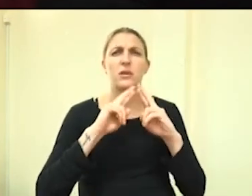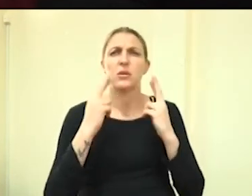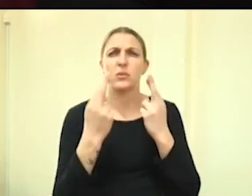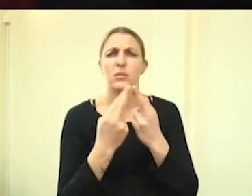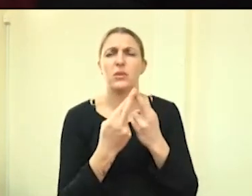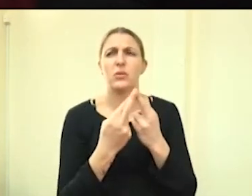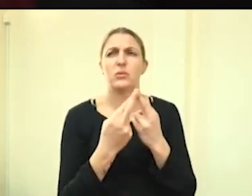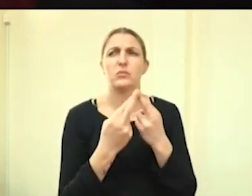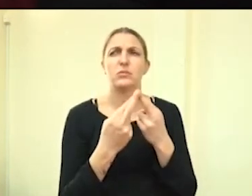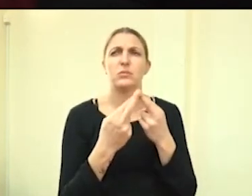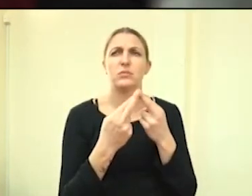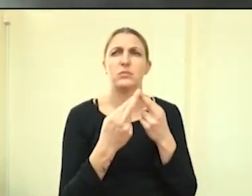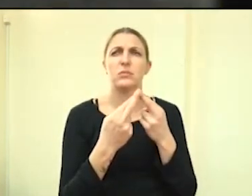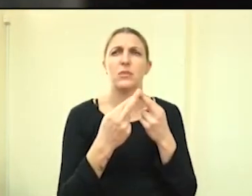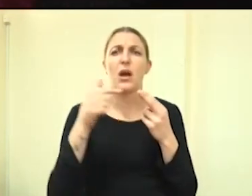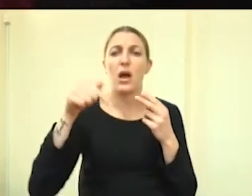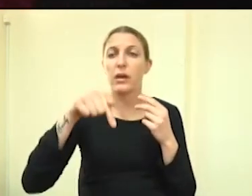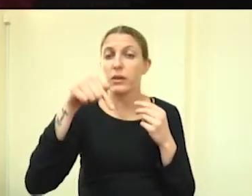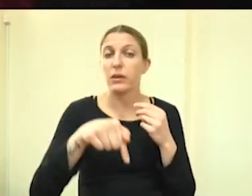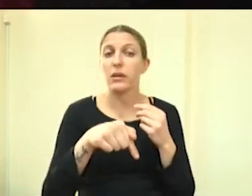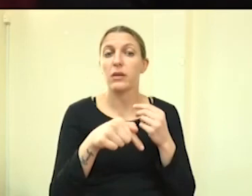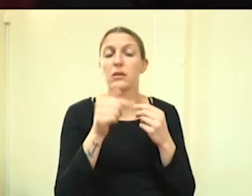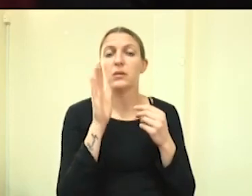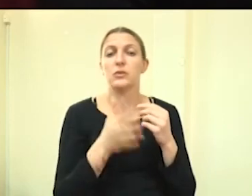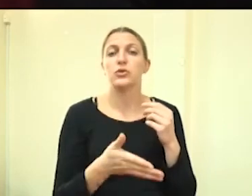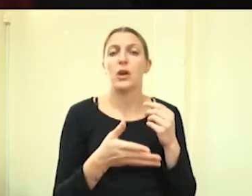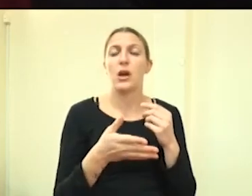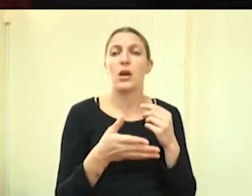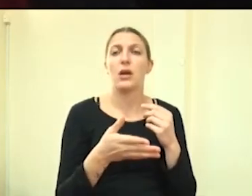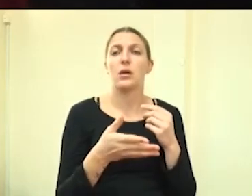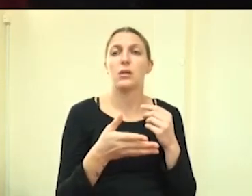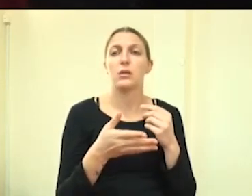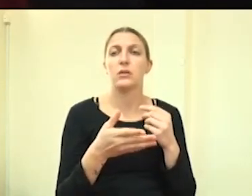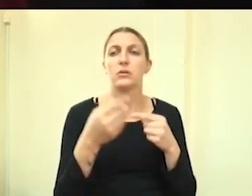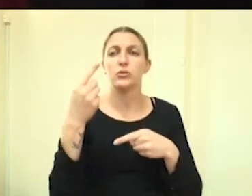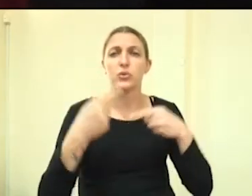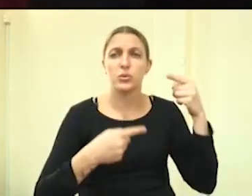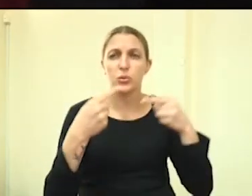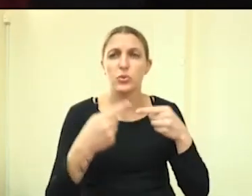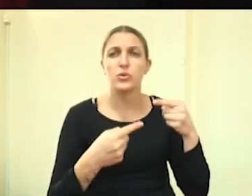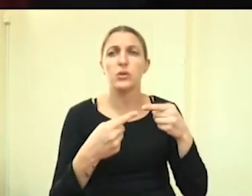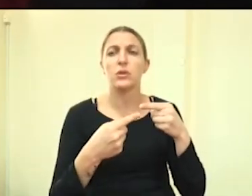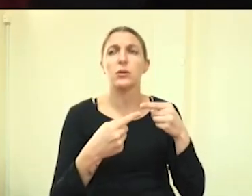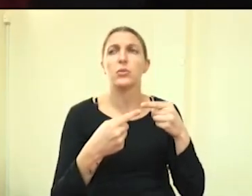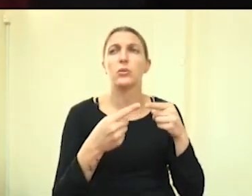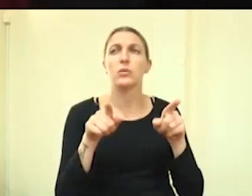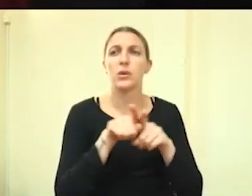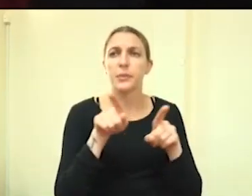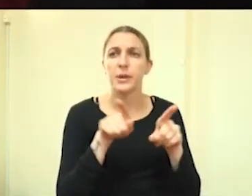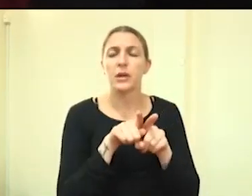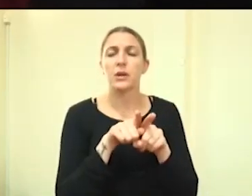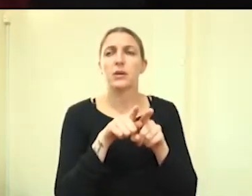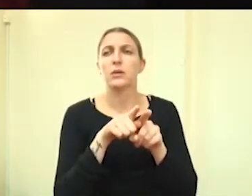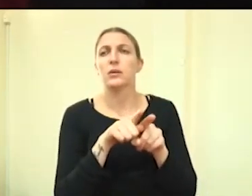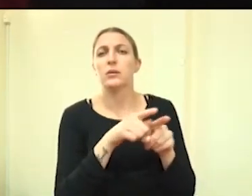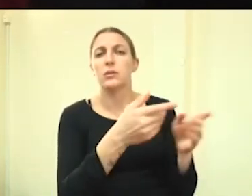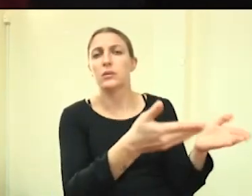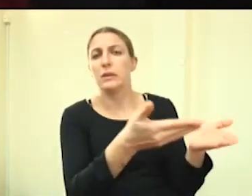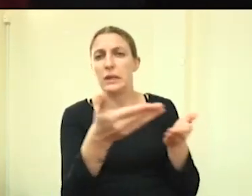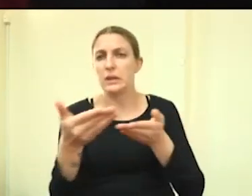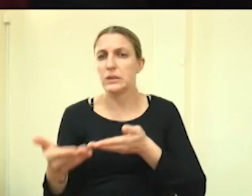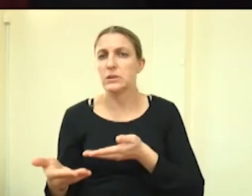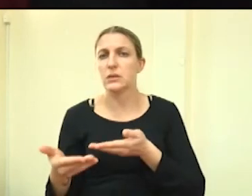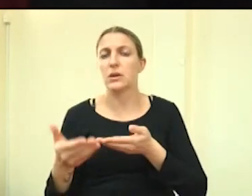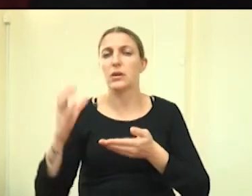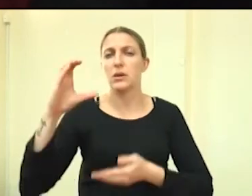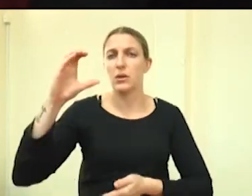eu não me engano, eles usam aqui a casa. A gente já discutiu outra vez trazer eles aqui até para nos explicarem, né? Vereador Araújo, eu acho que alguém já falou,